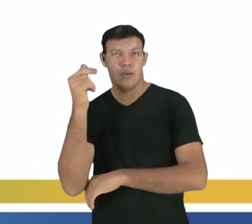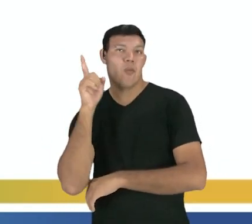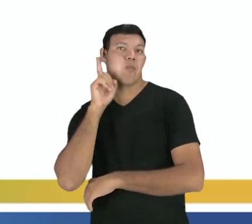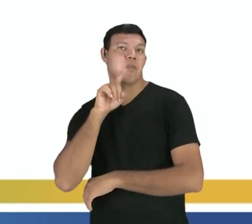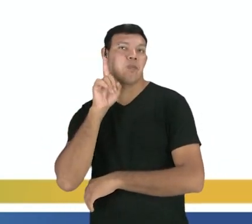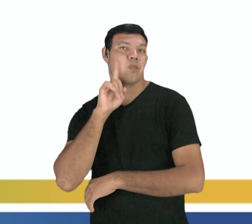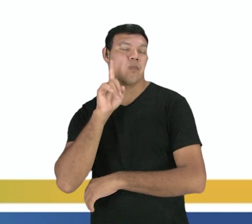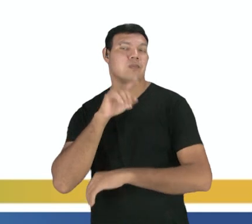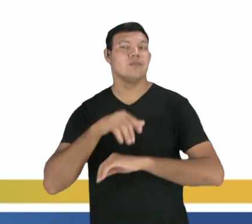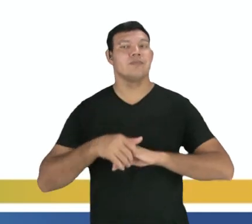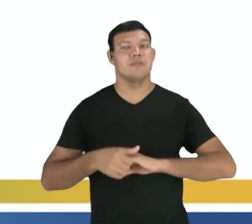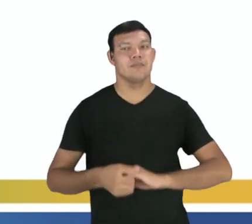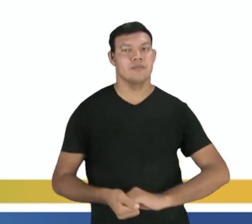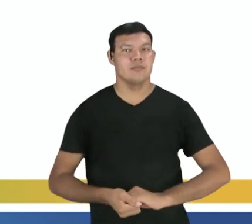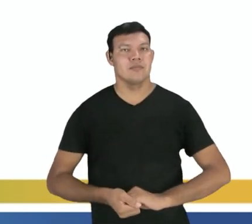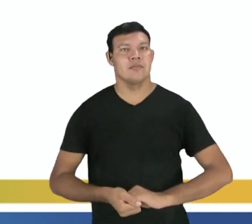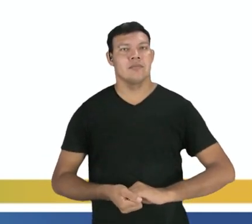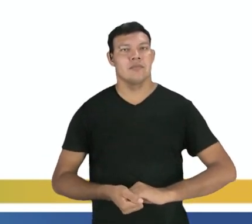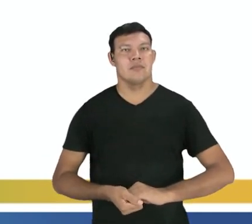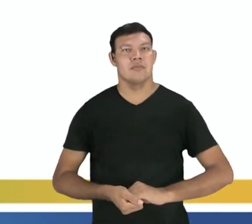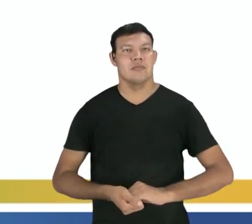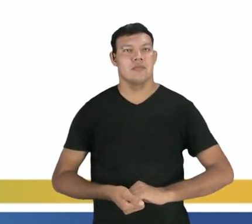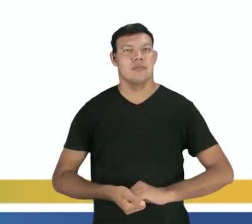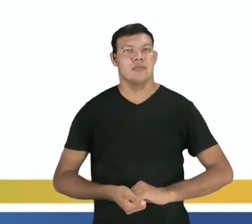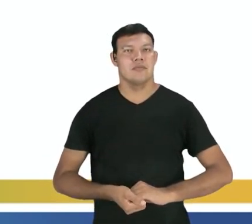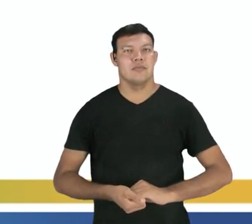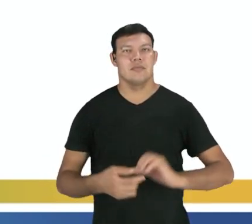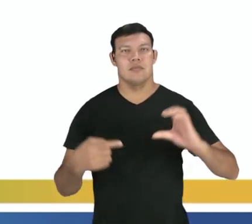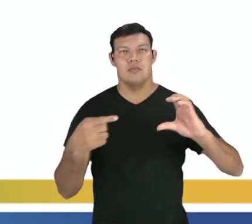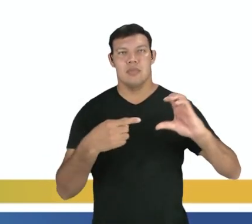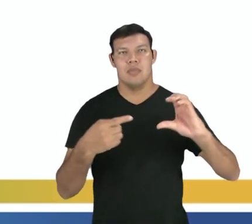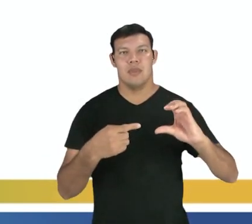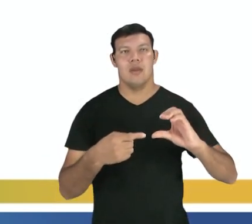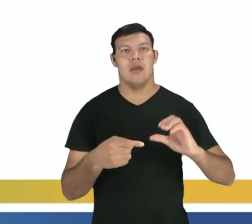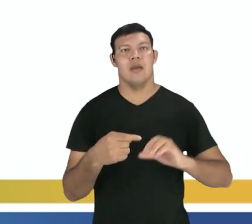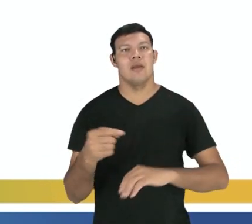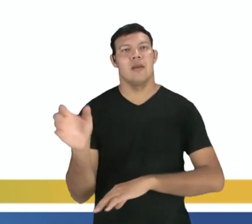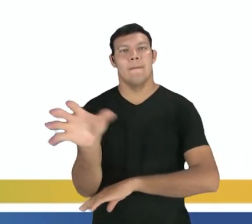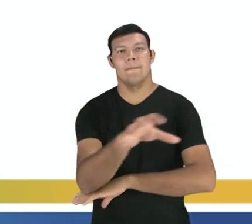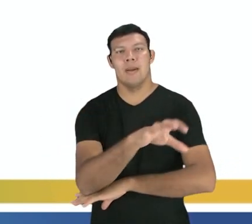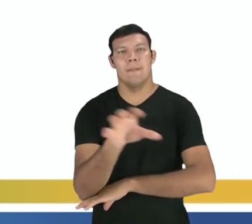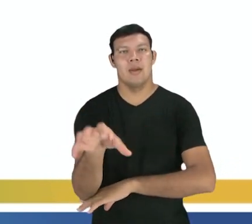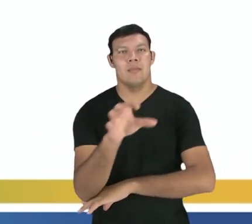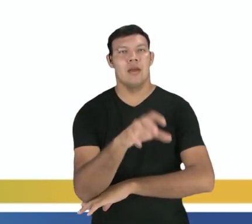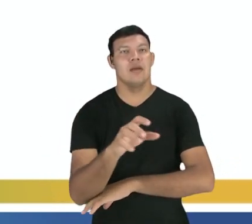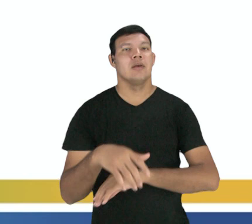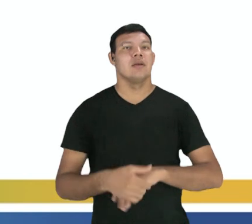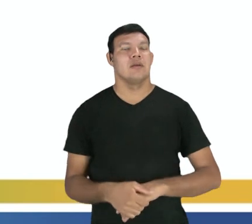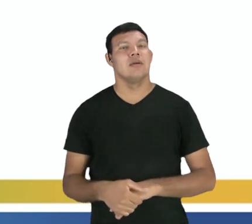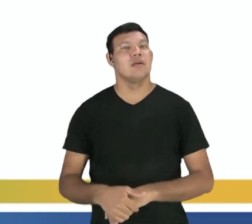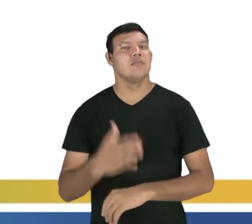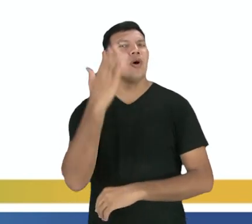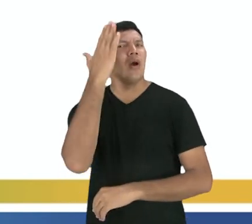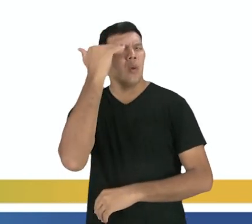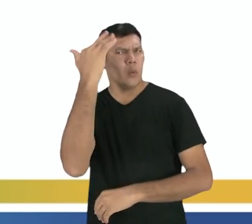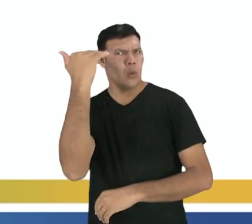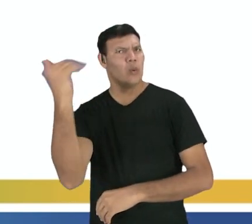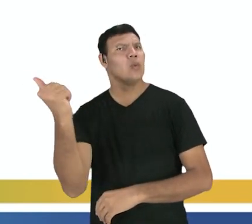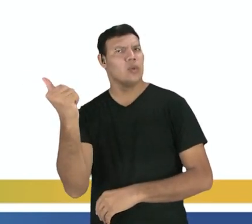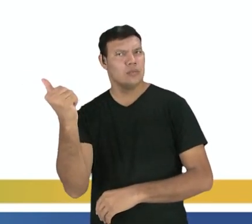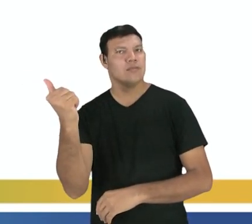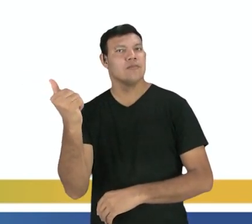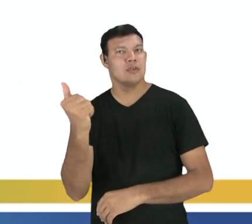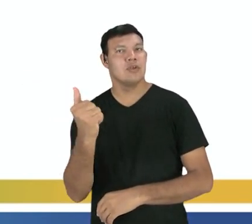Basquetebol é muito popular nos Estados Unidos. Baseball is a very popular sport in North America. Beisebol